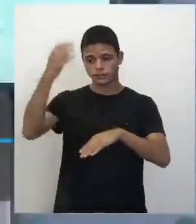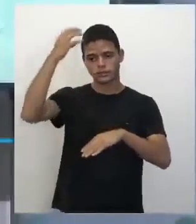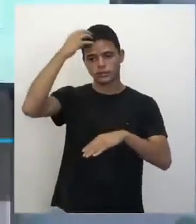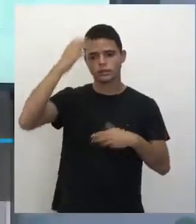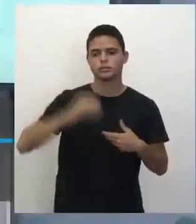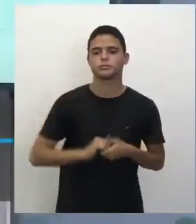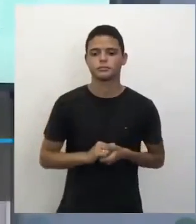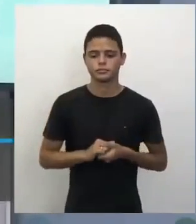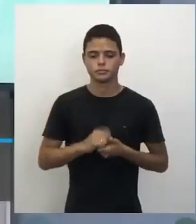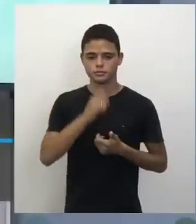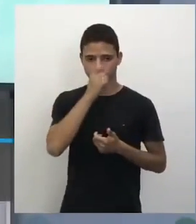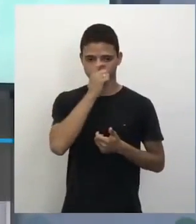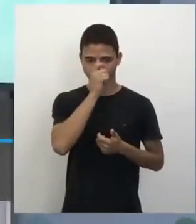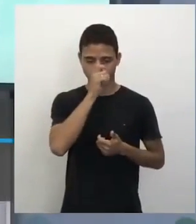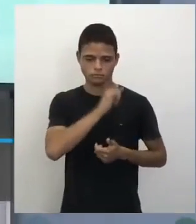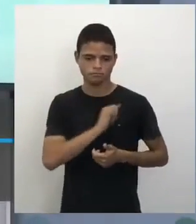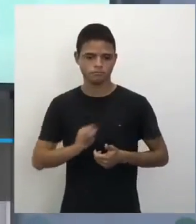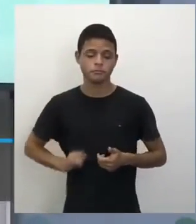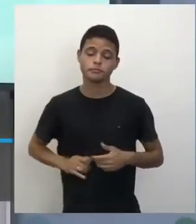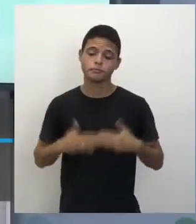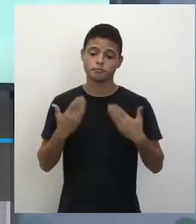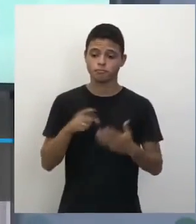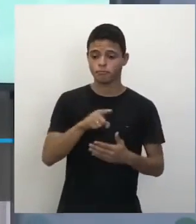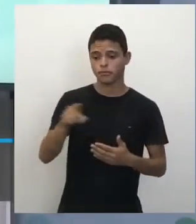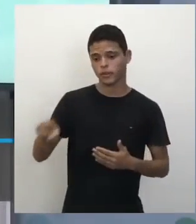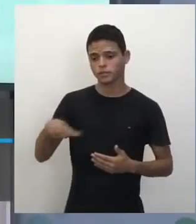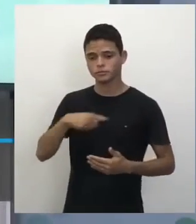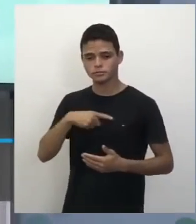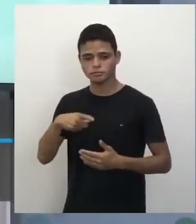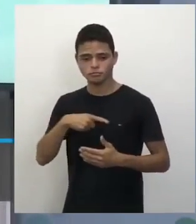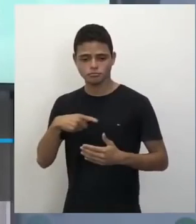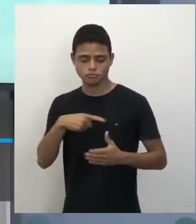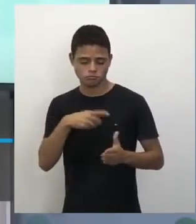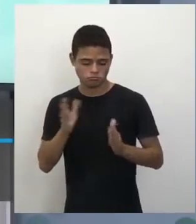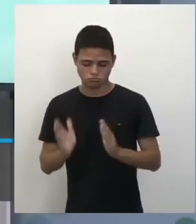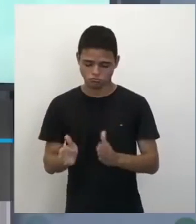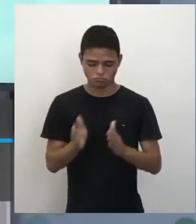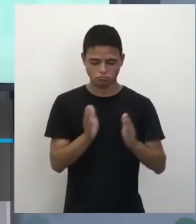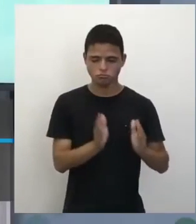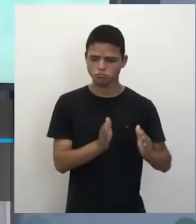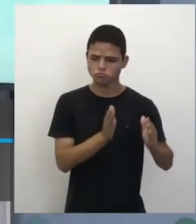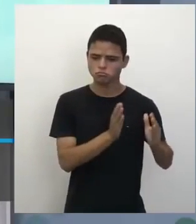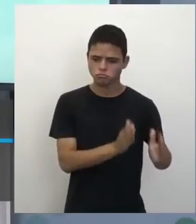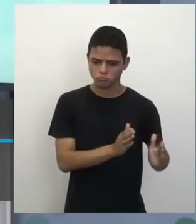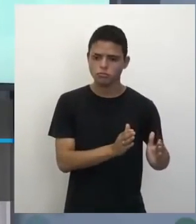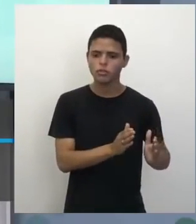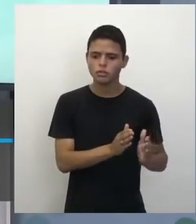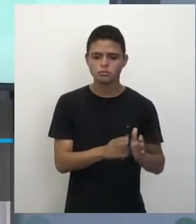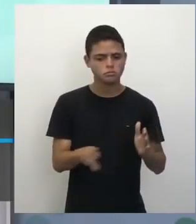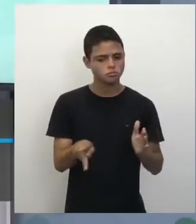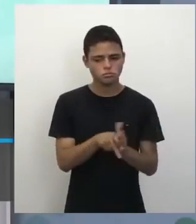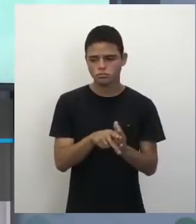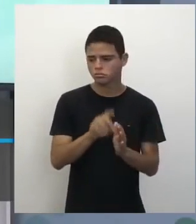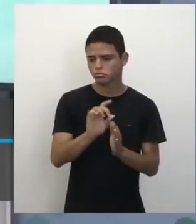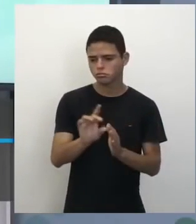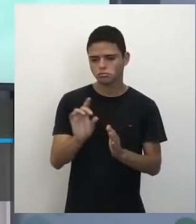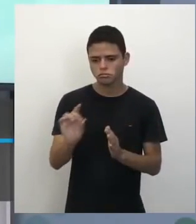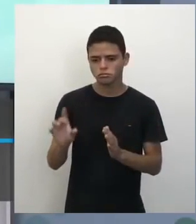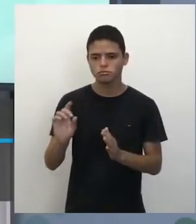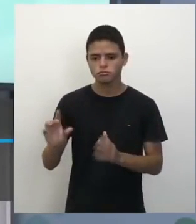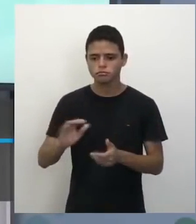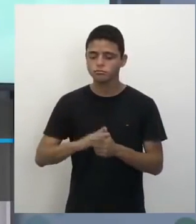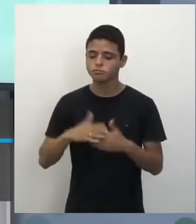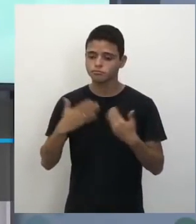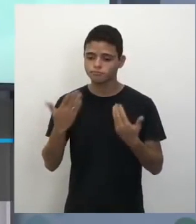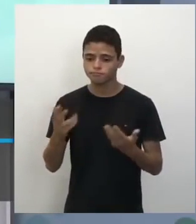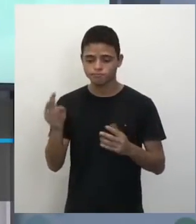Então, eles tinham uma forma, um formato de organização social. Então, quando nós